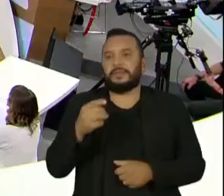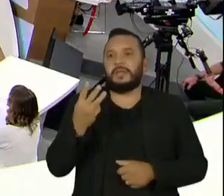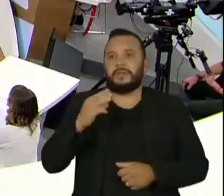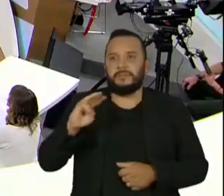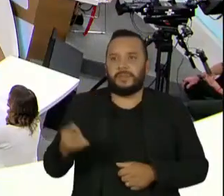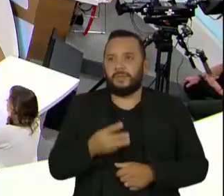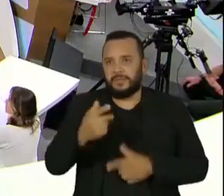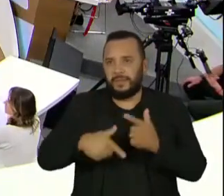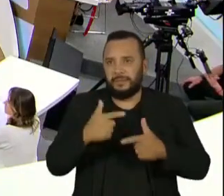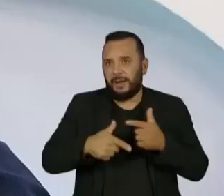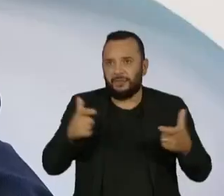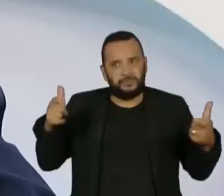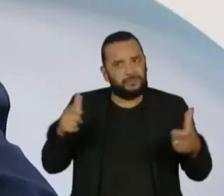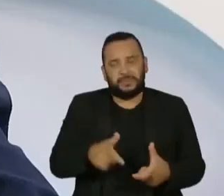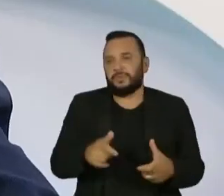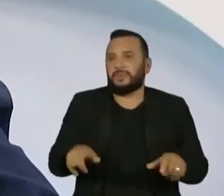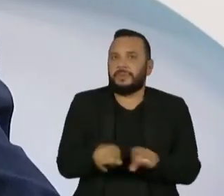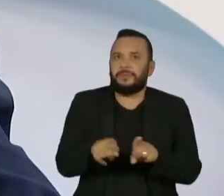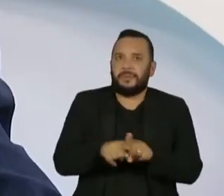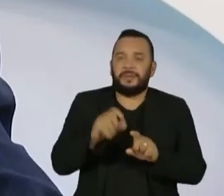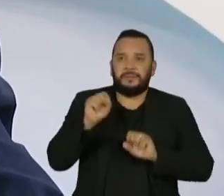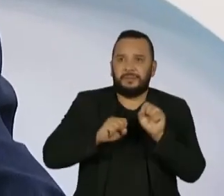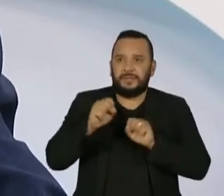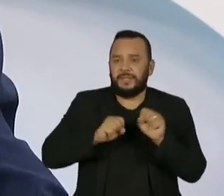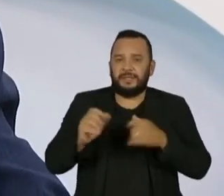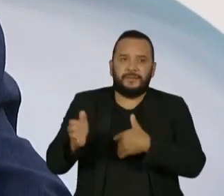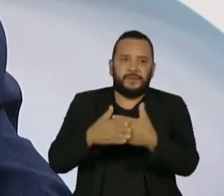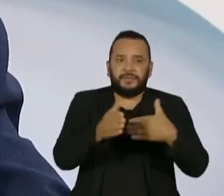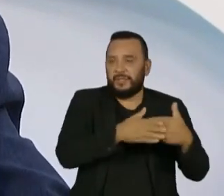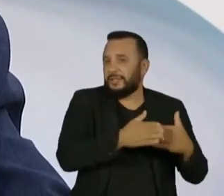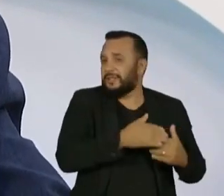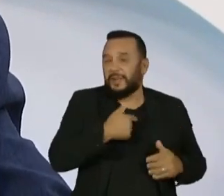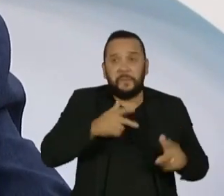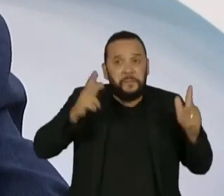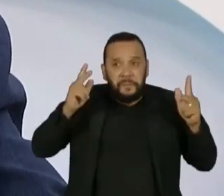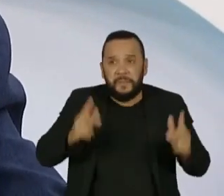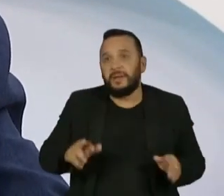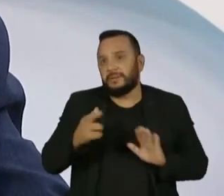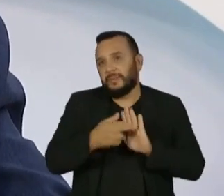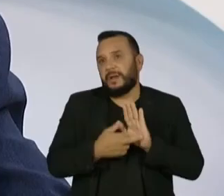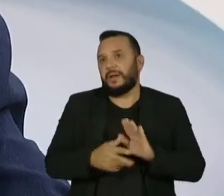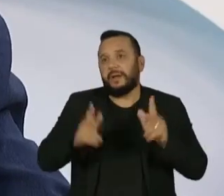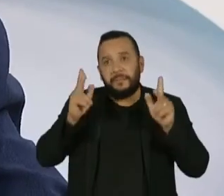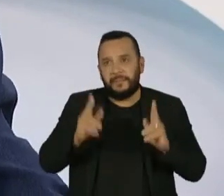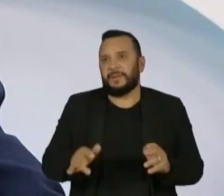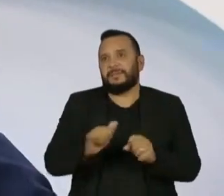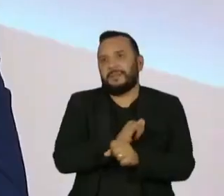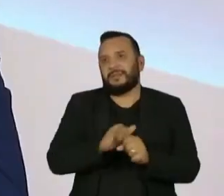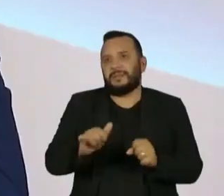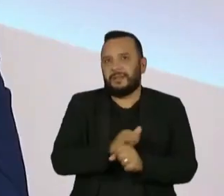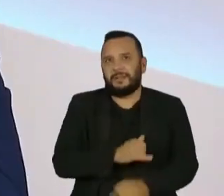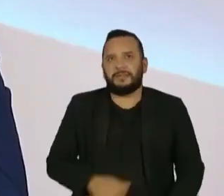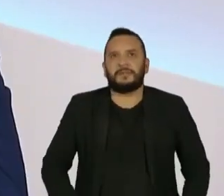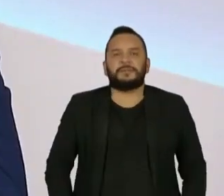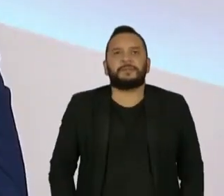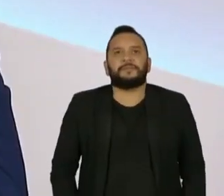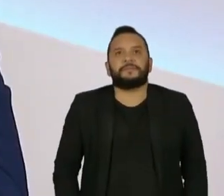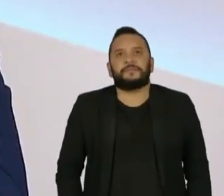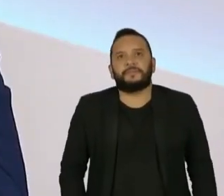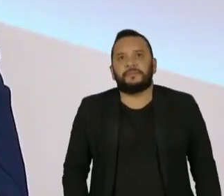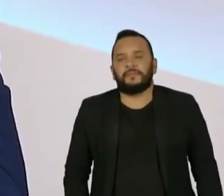mil empresas fechadas, e eles estão com o mesmo ritmo, com os mesmos personagens, com os mesmos métodos. E quando o